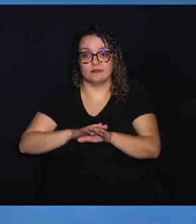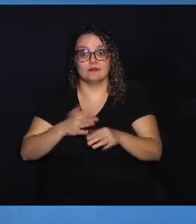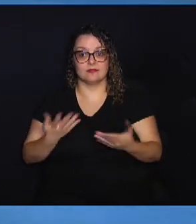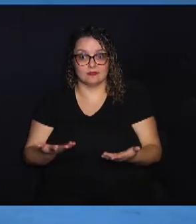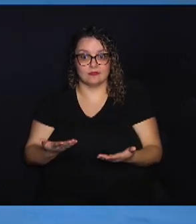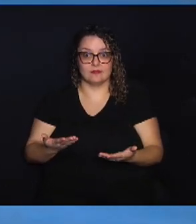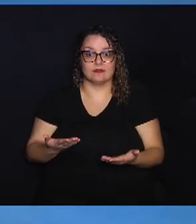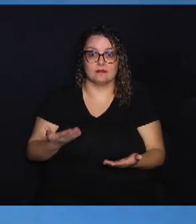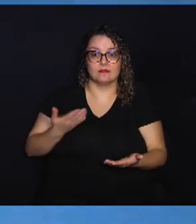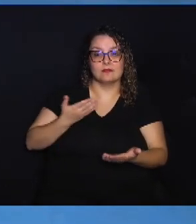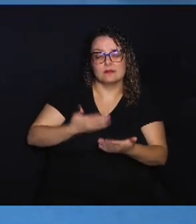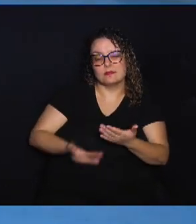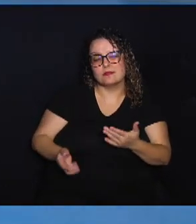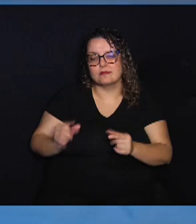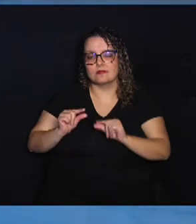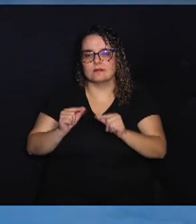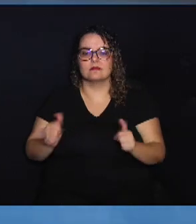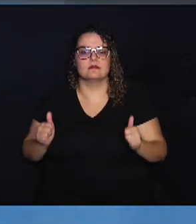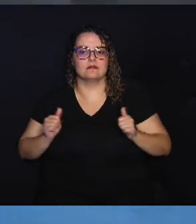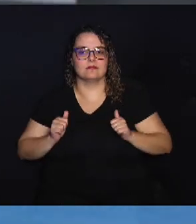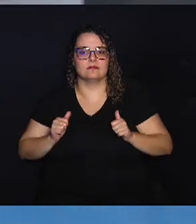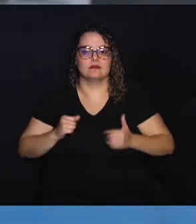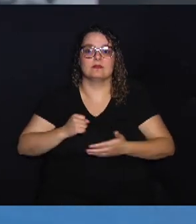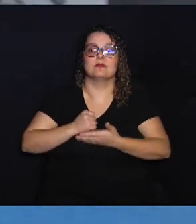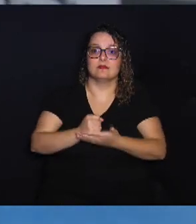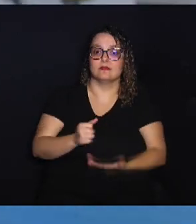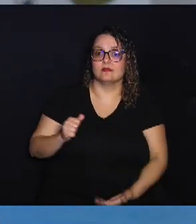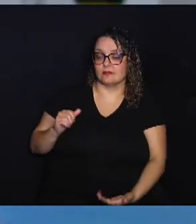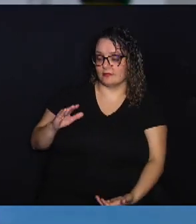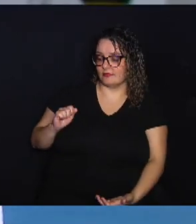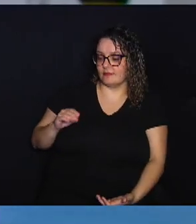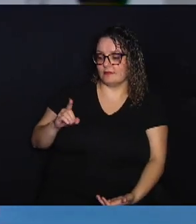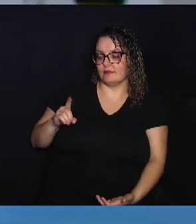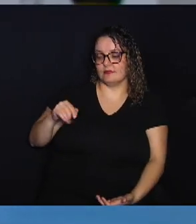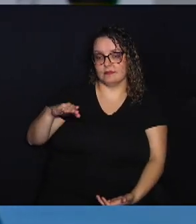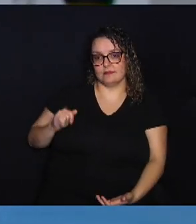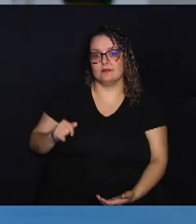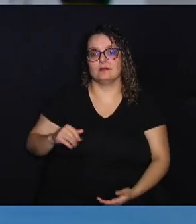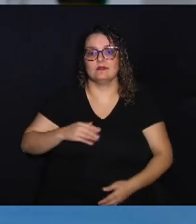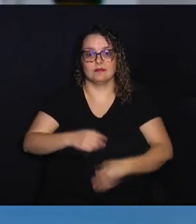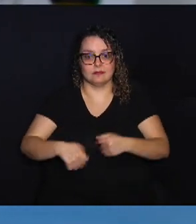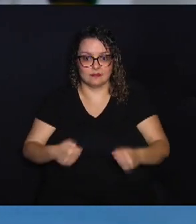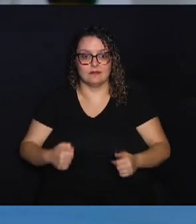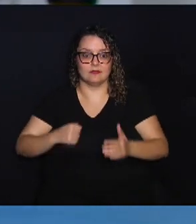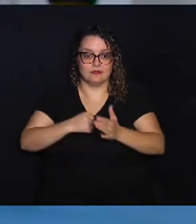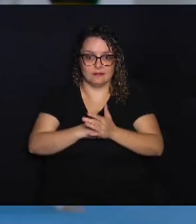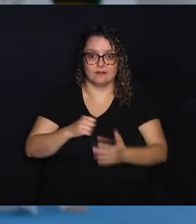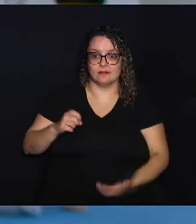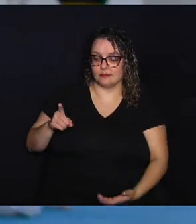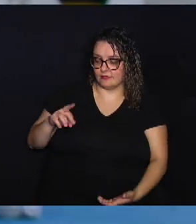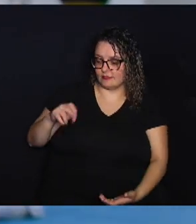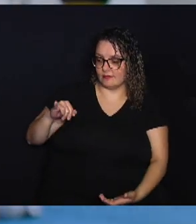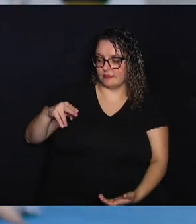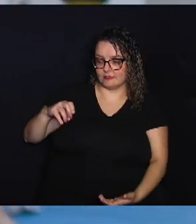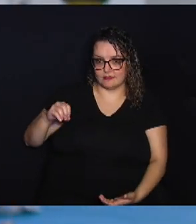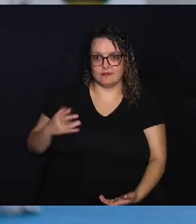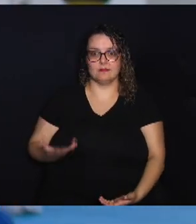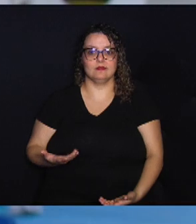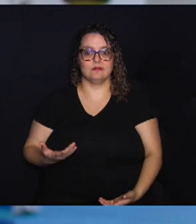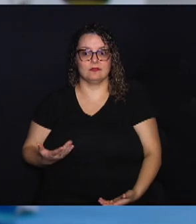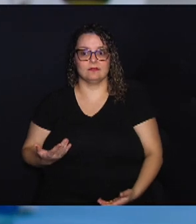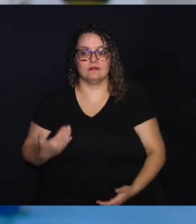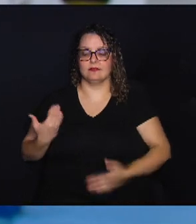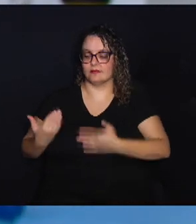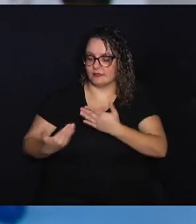perdesse um pouco do sedentarismo, e ele me levou para a academia para conhecer o judô, onde eu tive contato com o meu sensei Adriano, lá na Ômega, e nisso eu